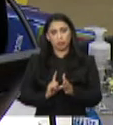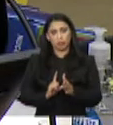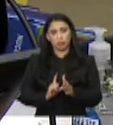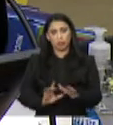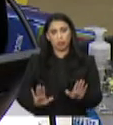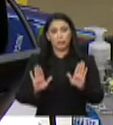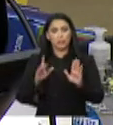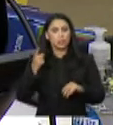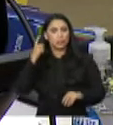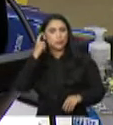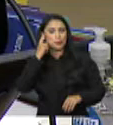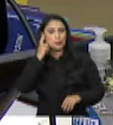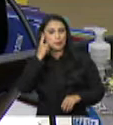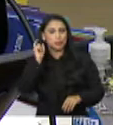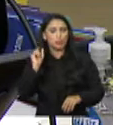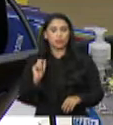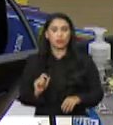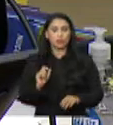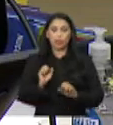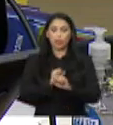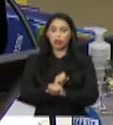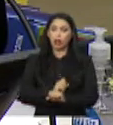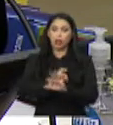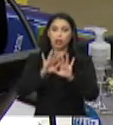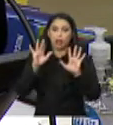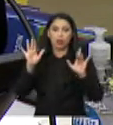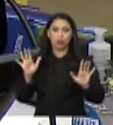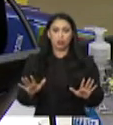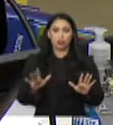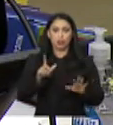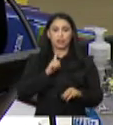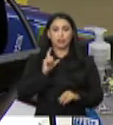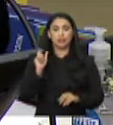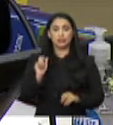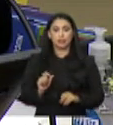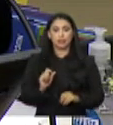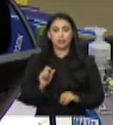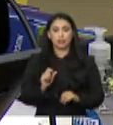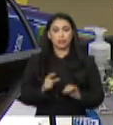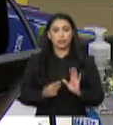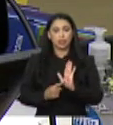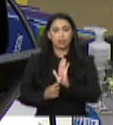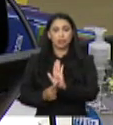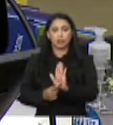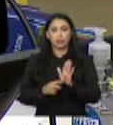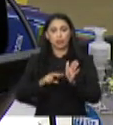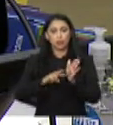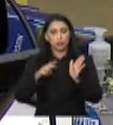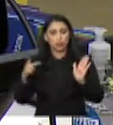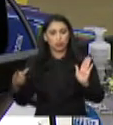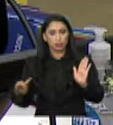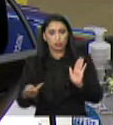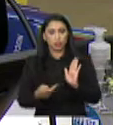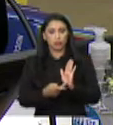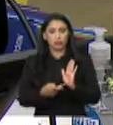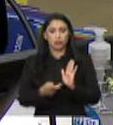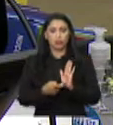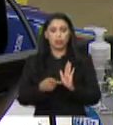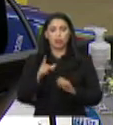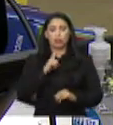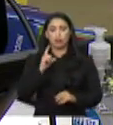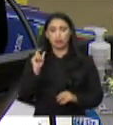mas penso é mais mais clareza na sua expressão de significado do